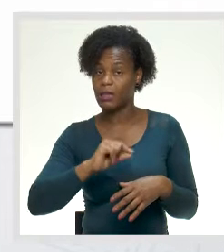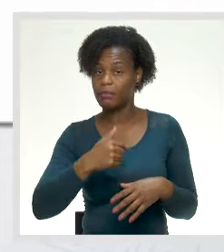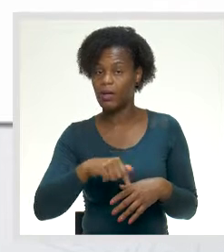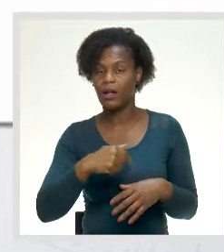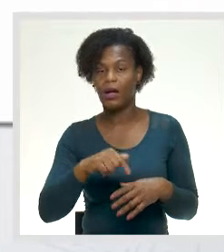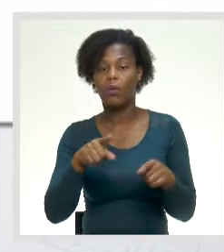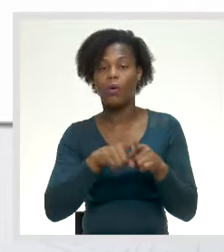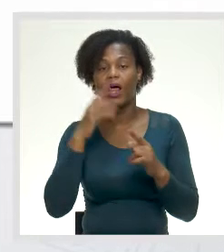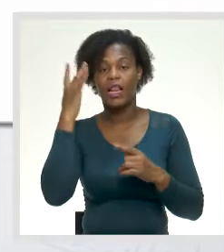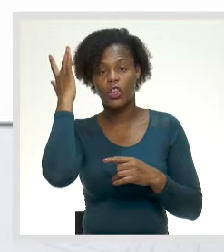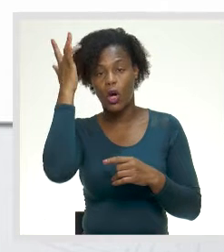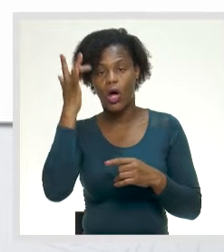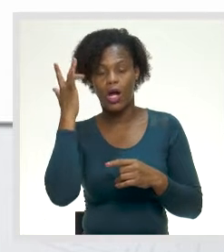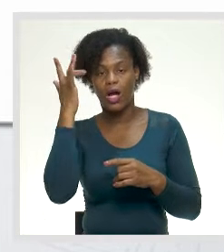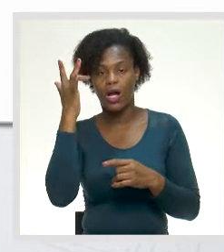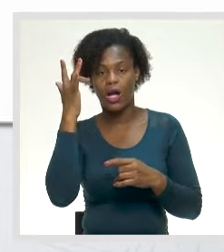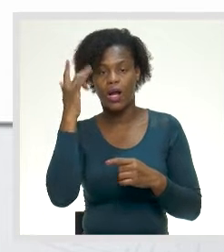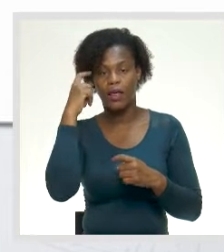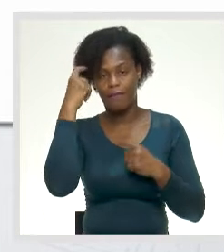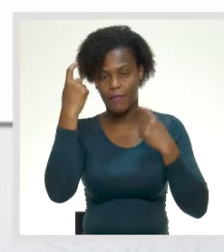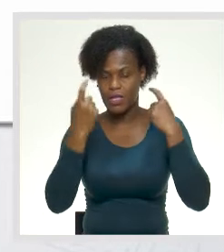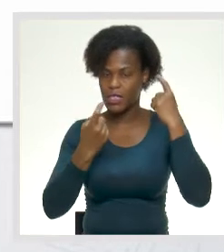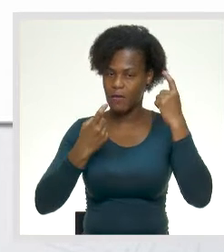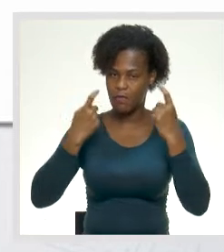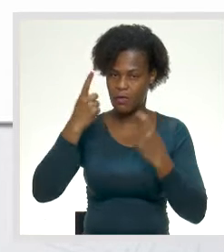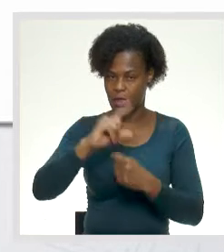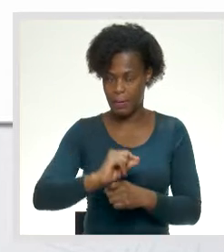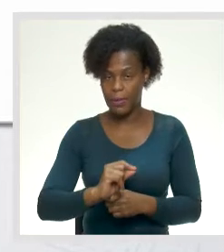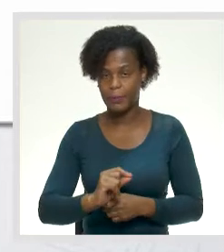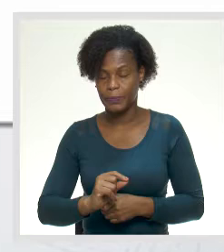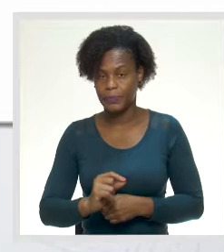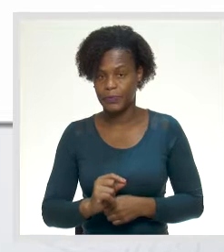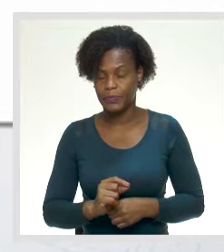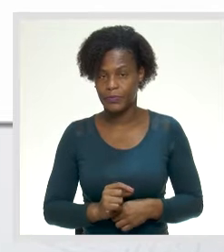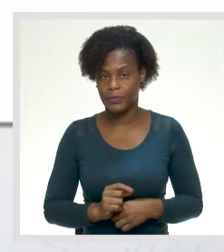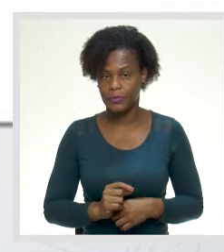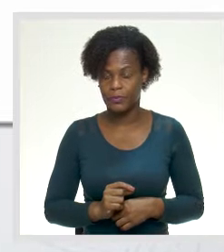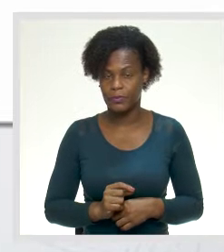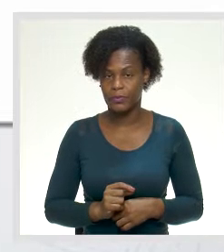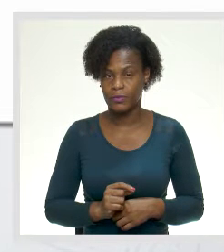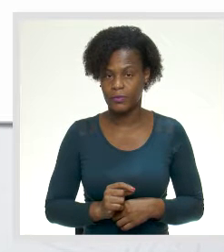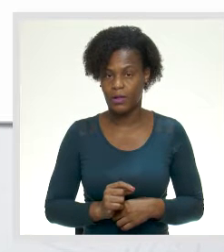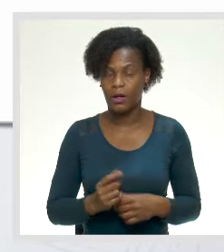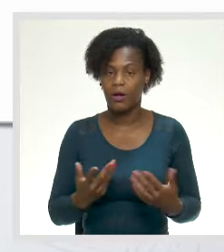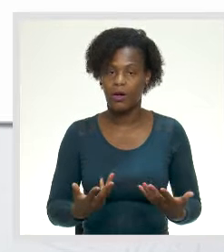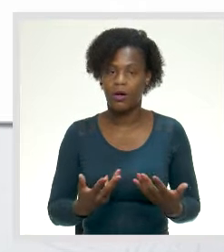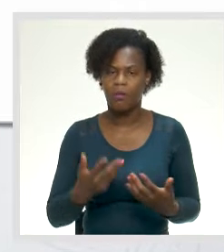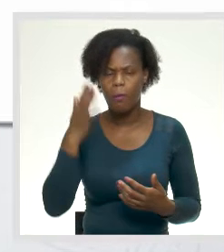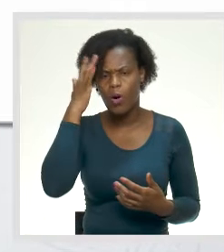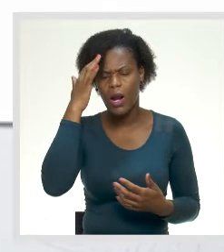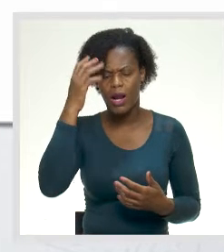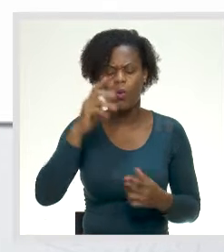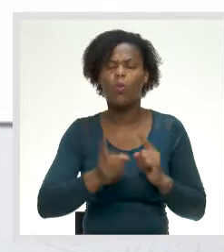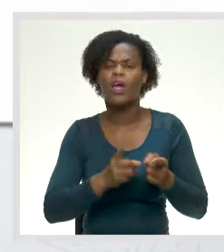um caráter teórico e reflexivo. E o que é